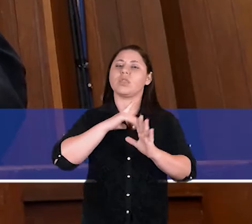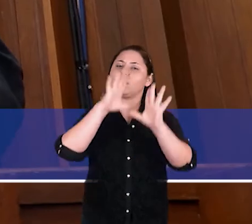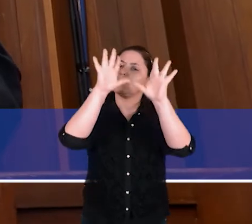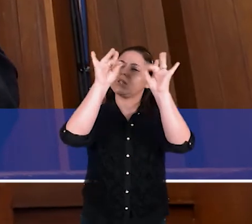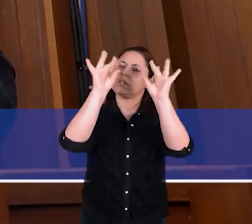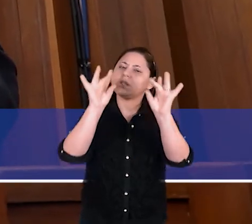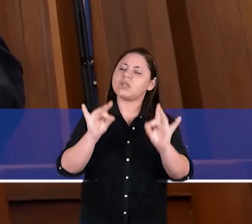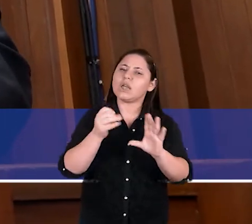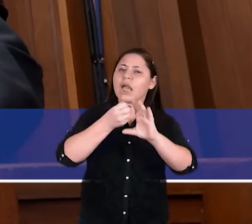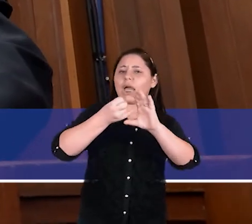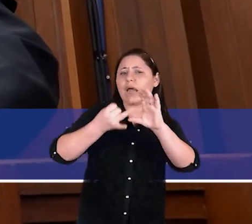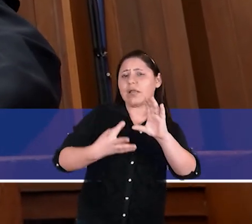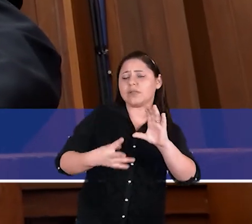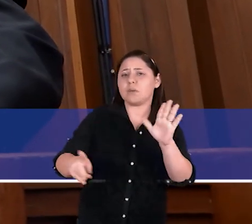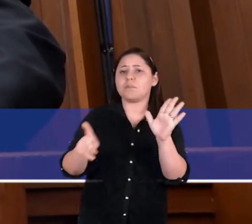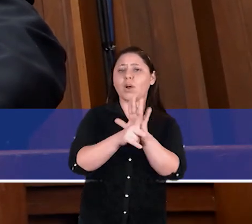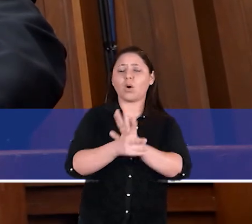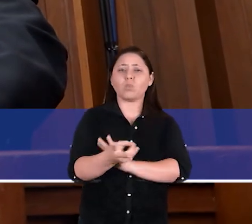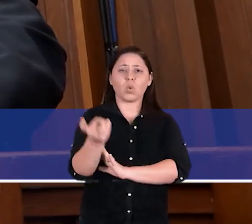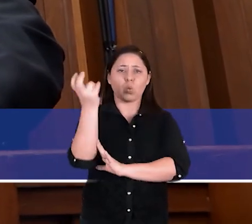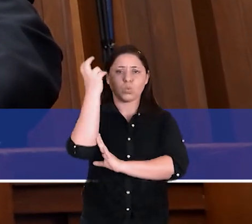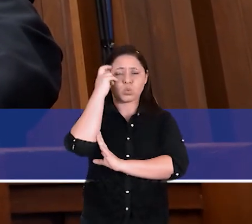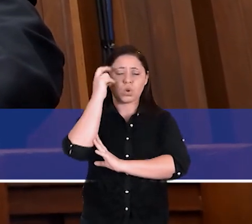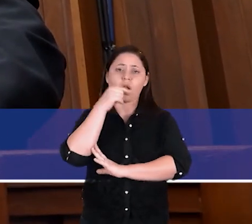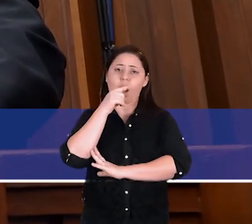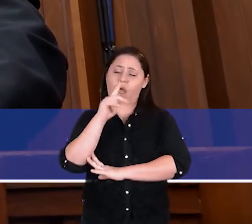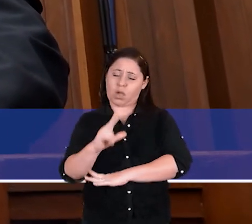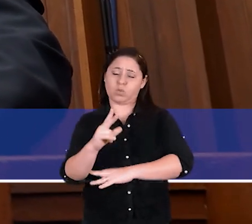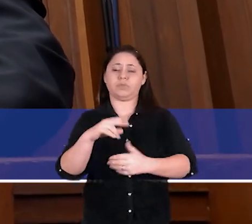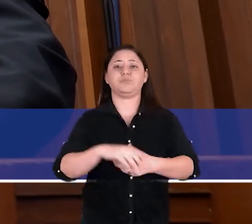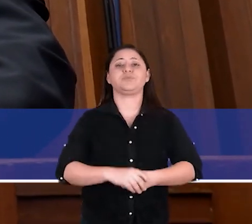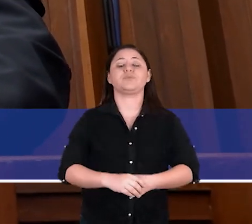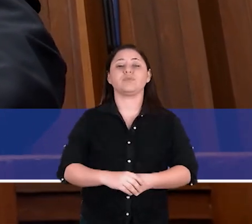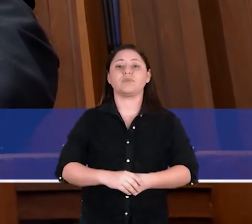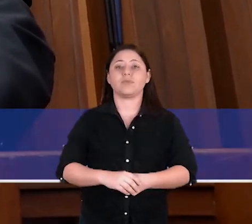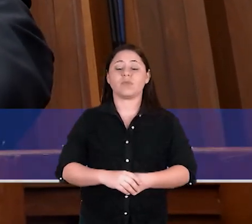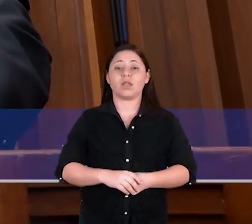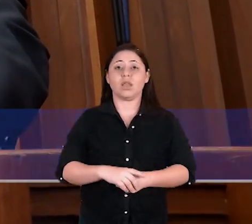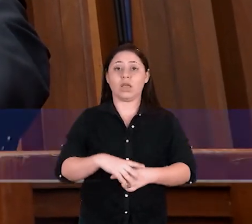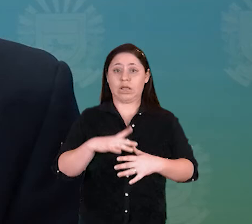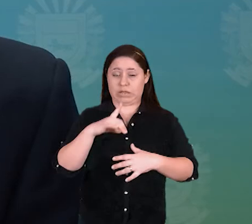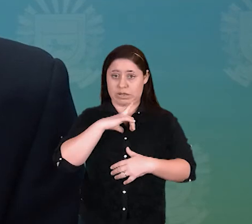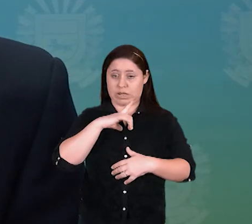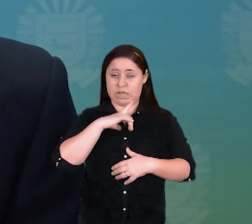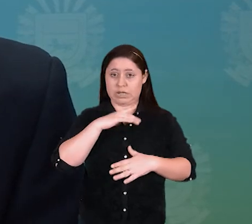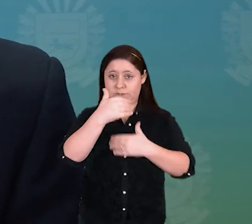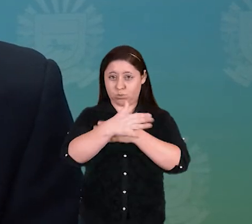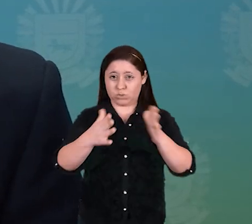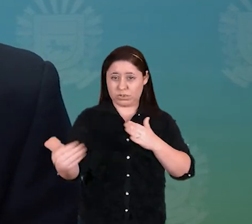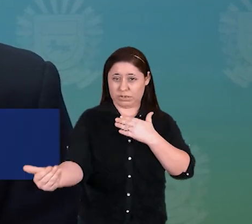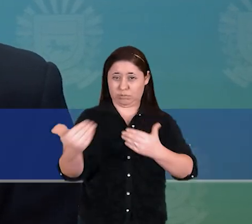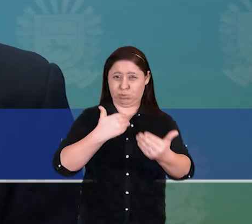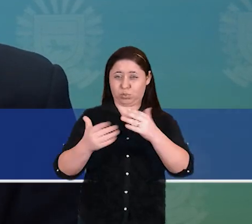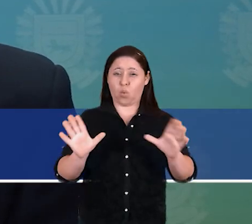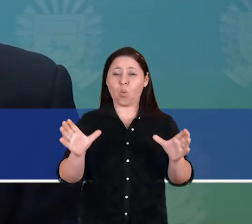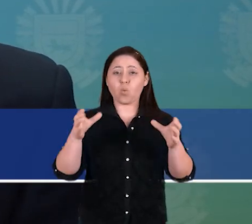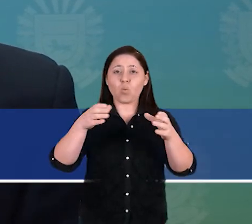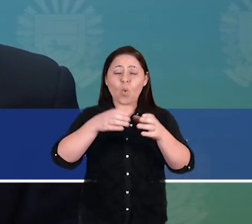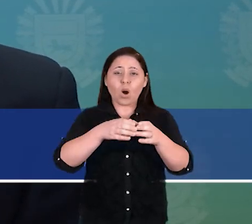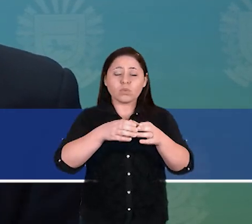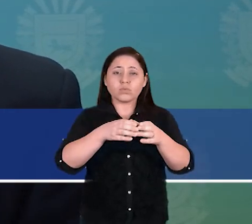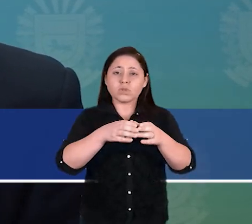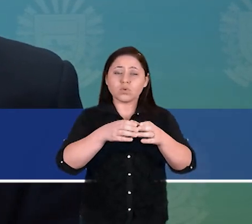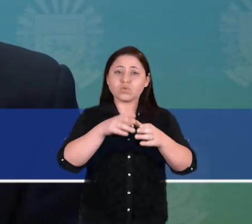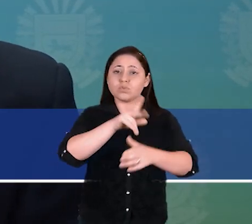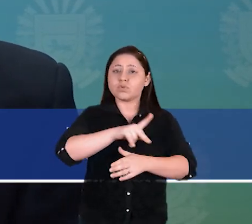indígena têm suas especificidades, como suas tradições e sua língua materna. Nós recebemos em nosso gabinete